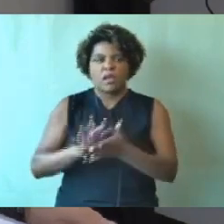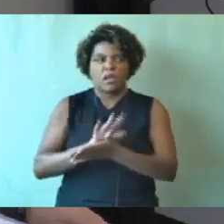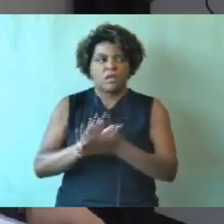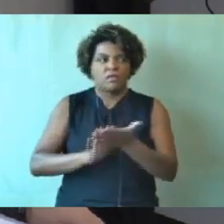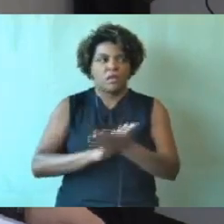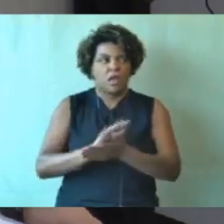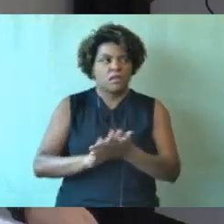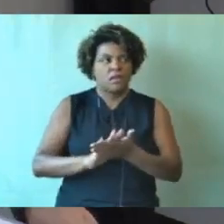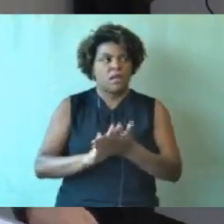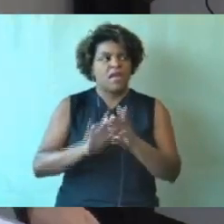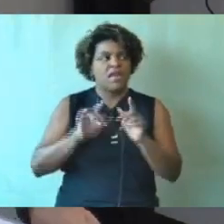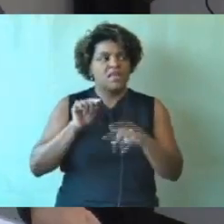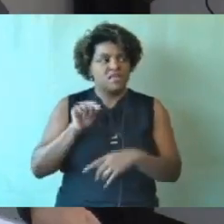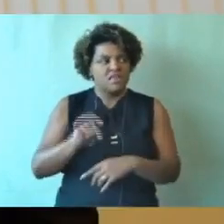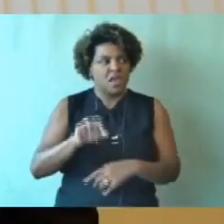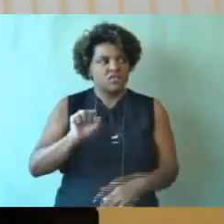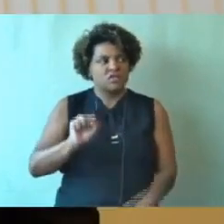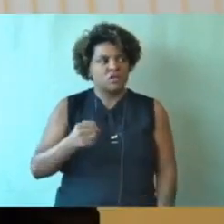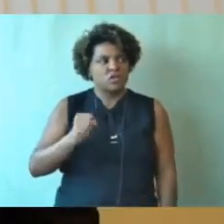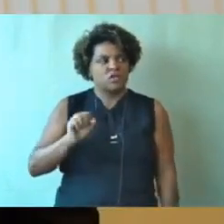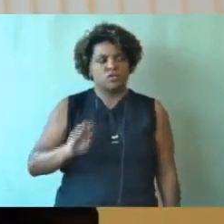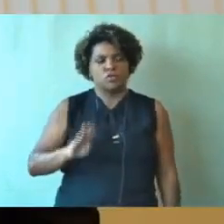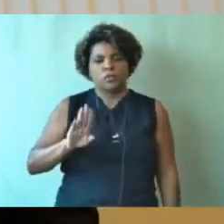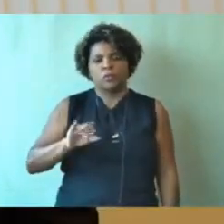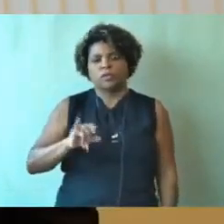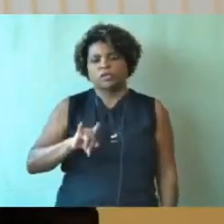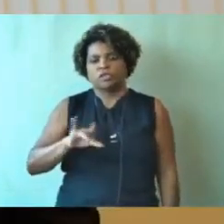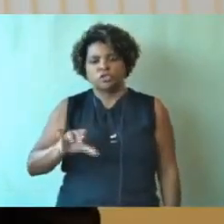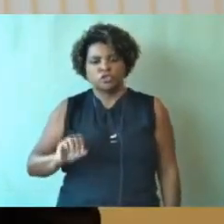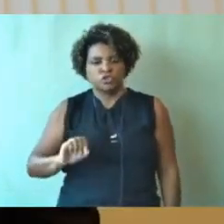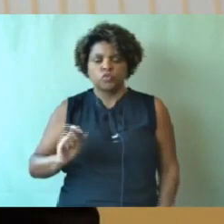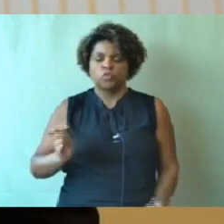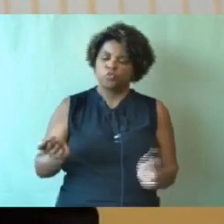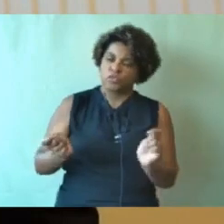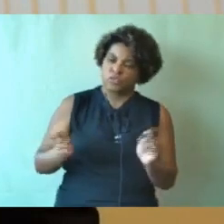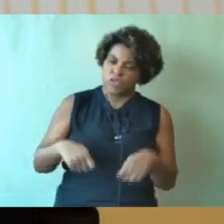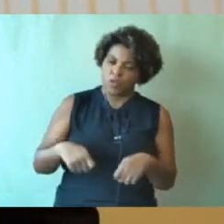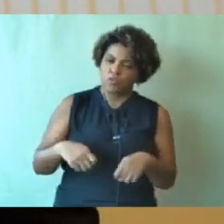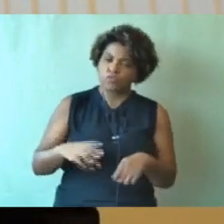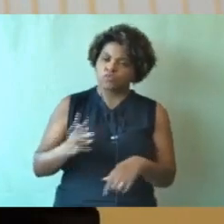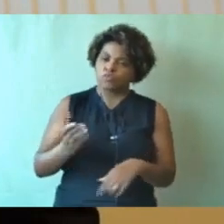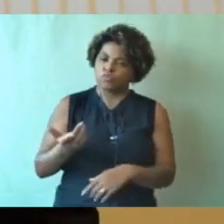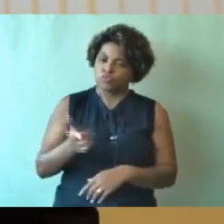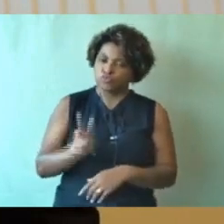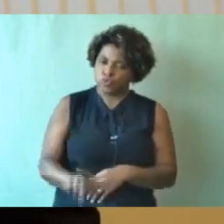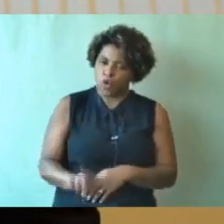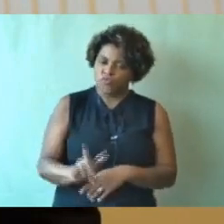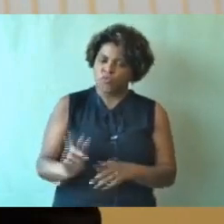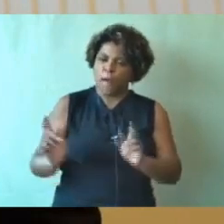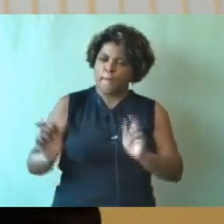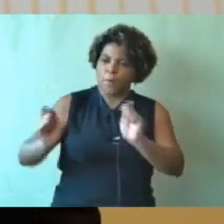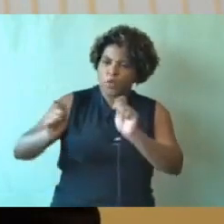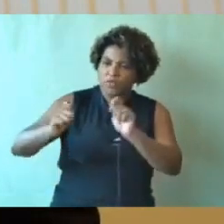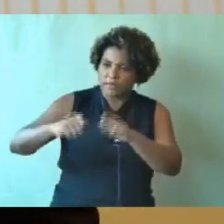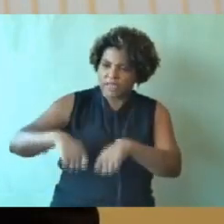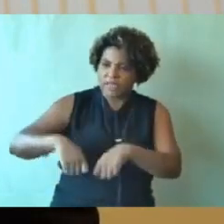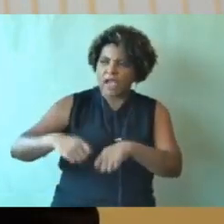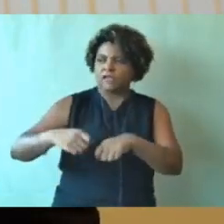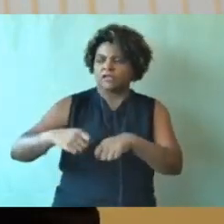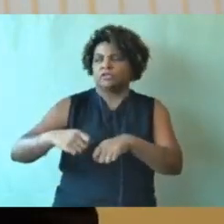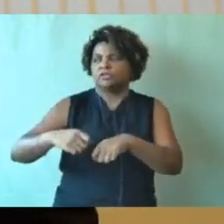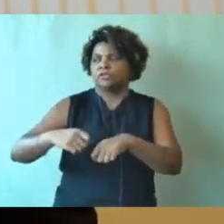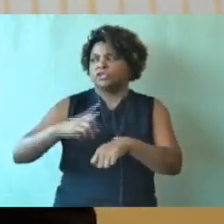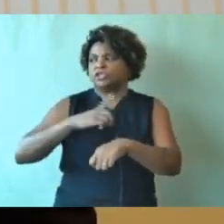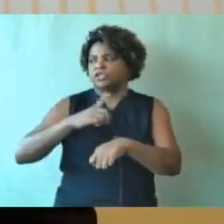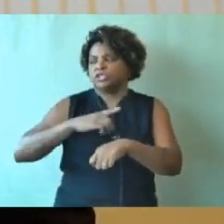crédito novamente, é isso? Exato, ela veio para... Só para dar uma explicadinha rápida, já que nós estamos aqui,